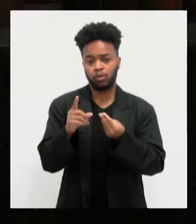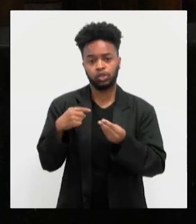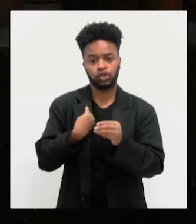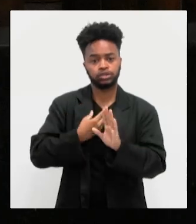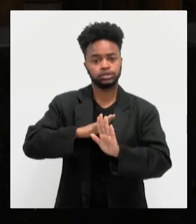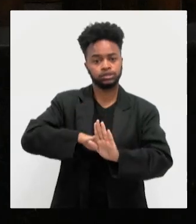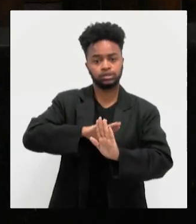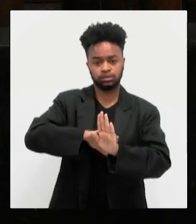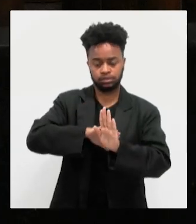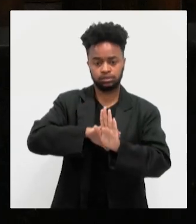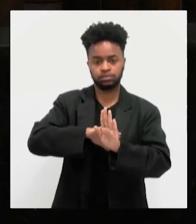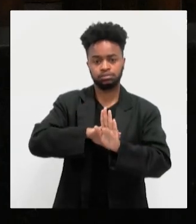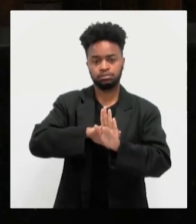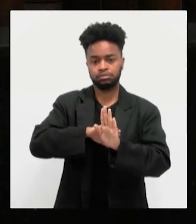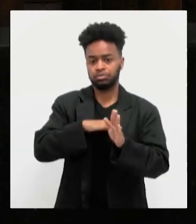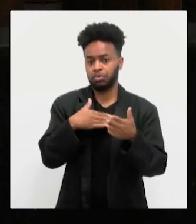ideologias,